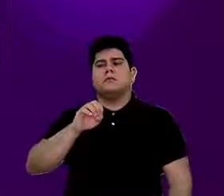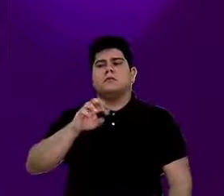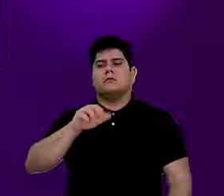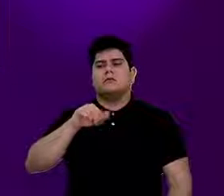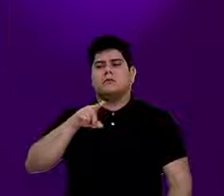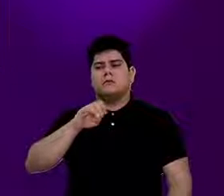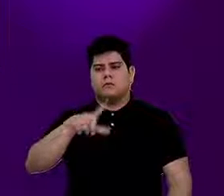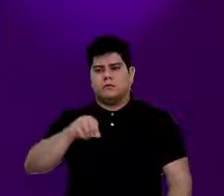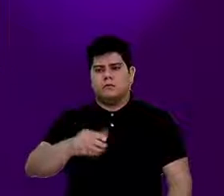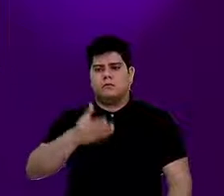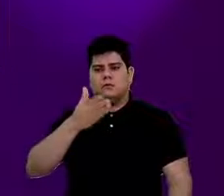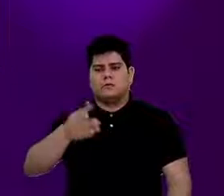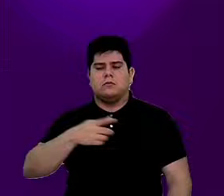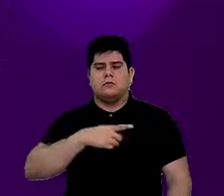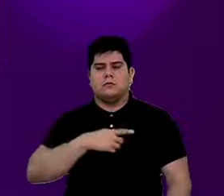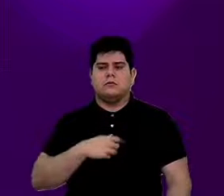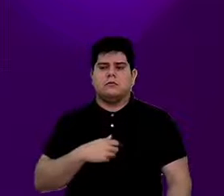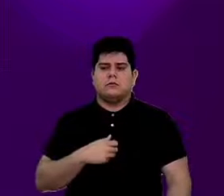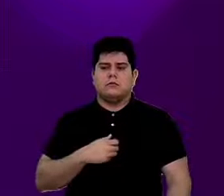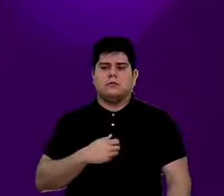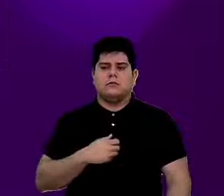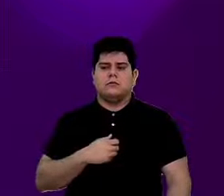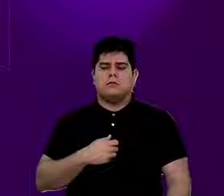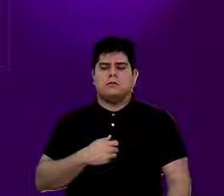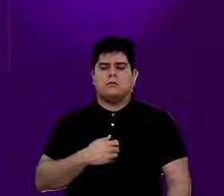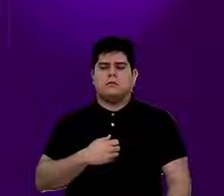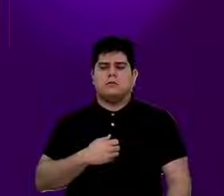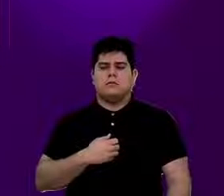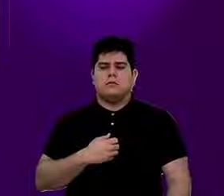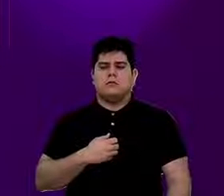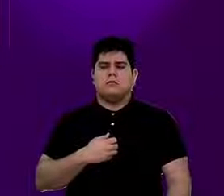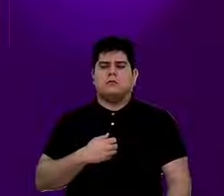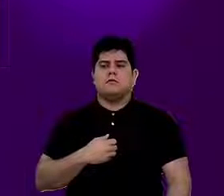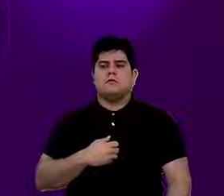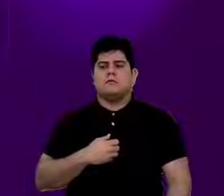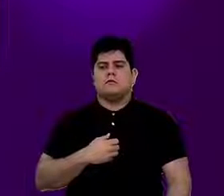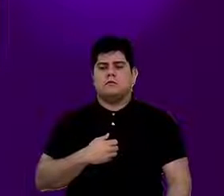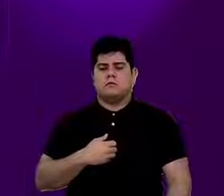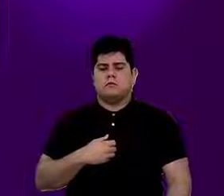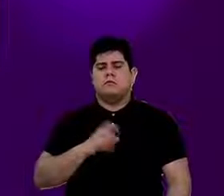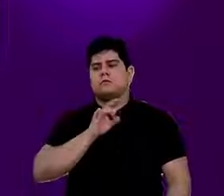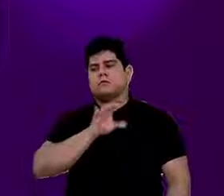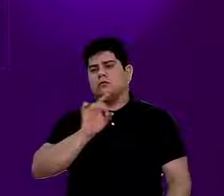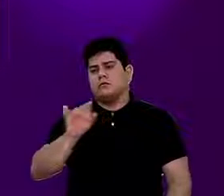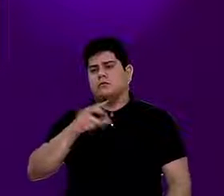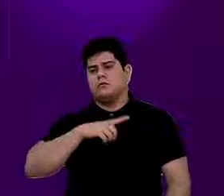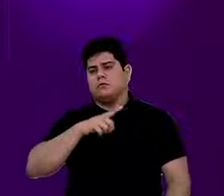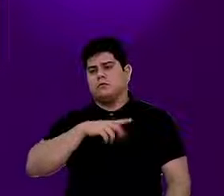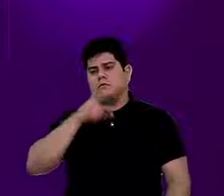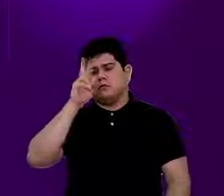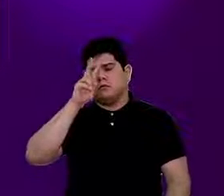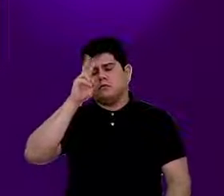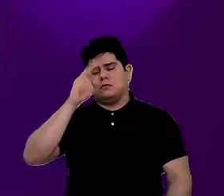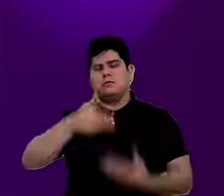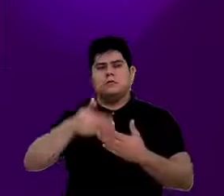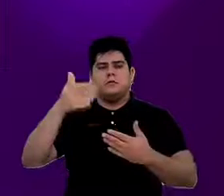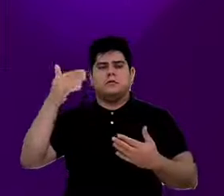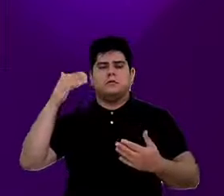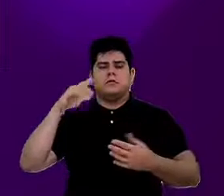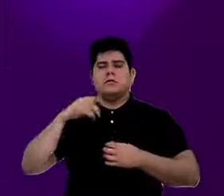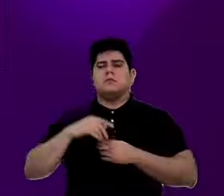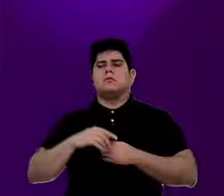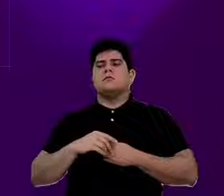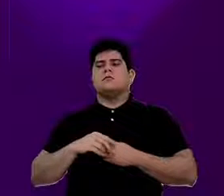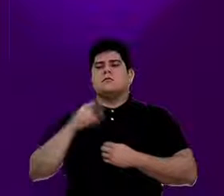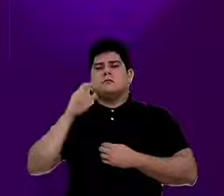assim é, se lhe parece. Ou seja, cada paciente tem a sua própria historicidade, né? E temos que